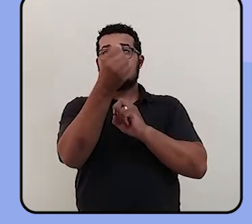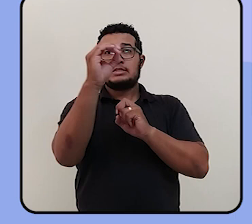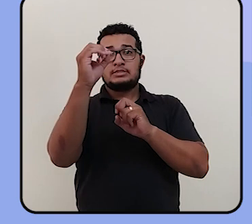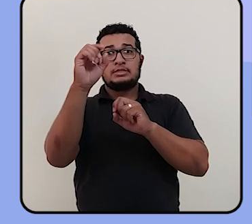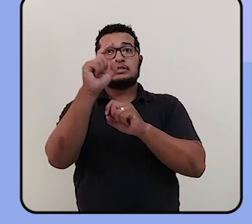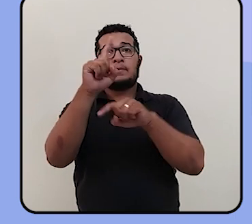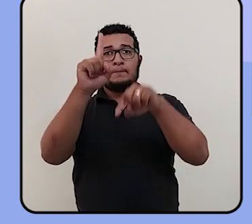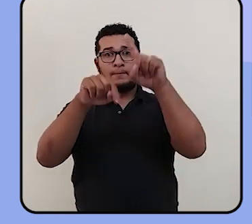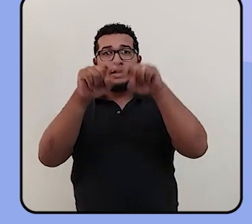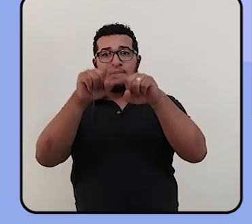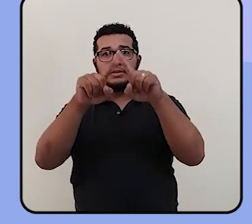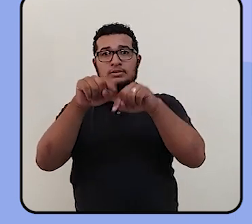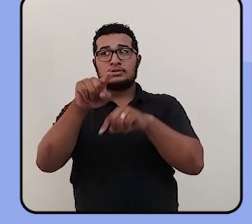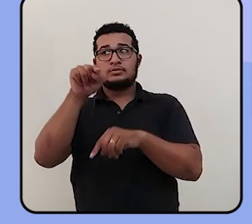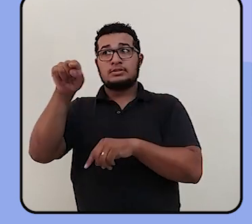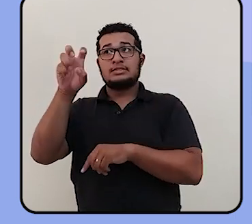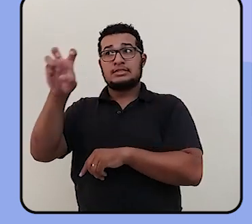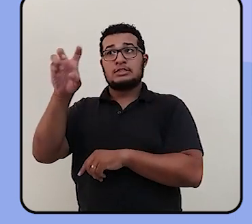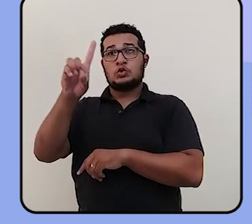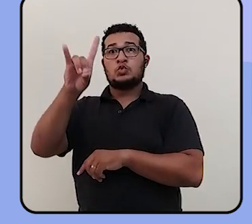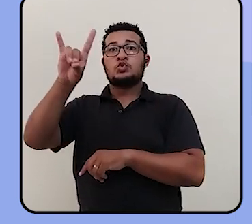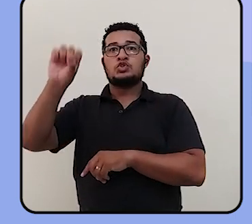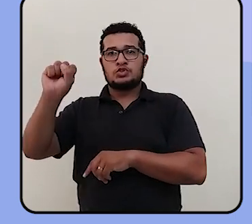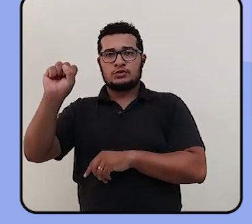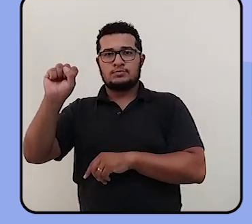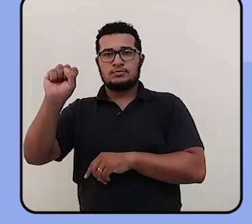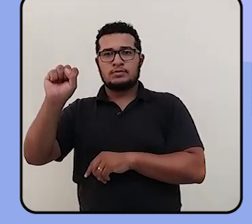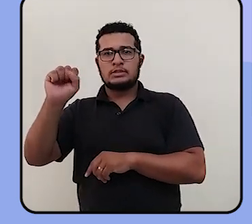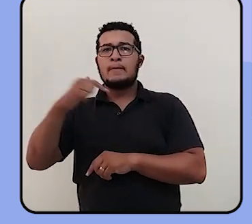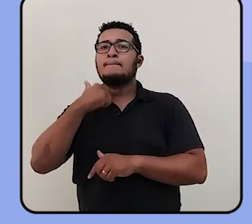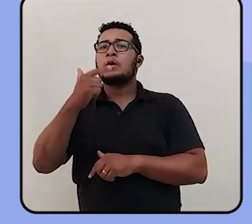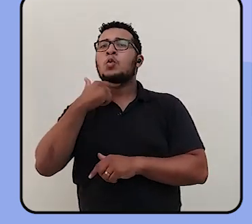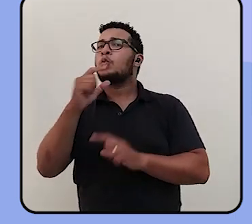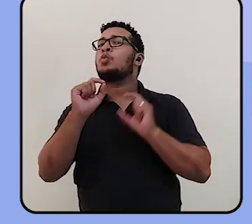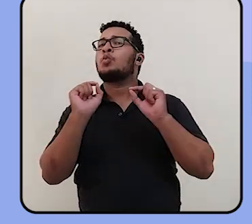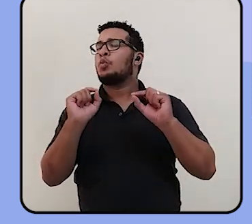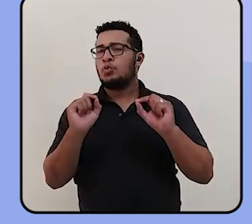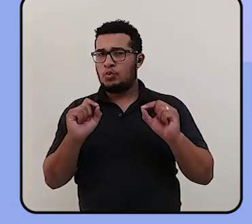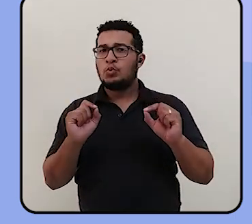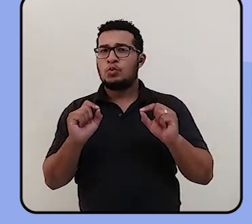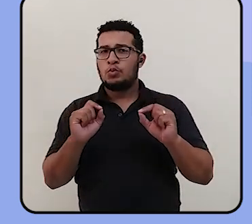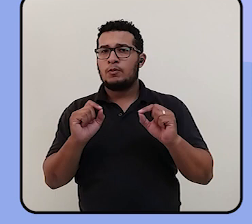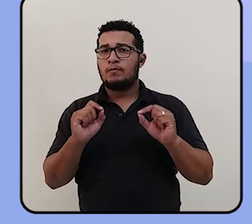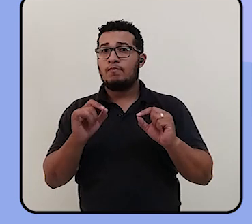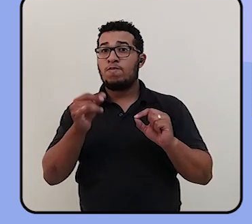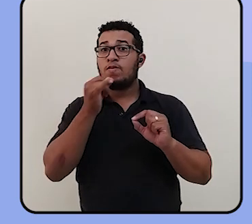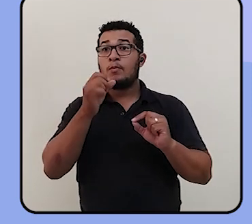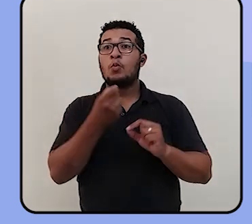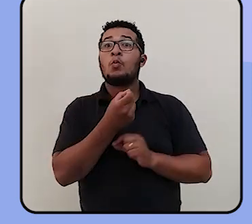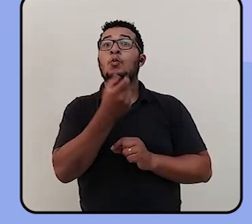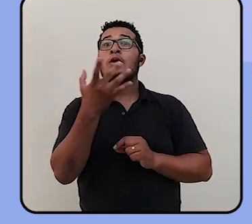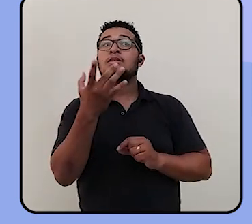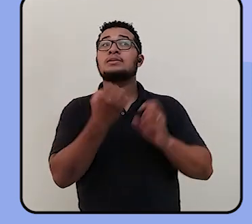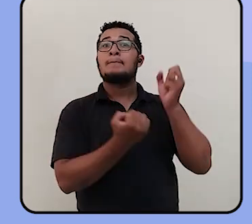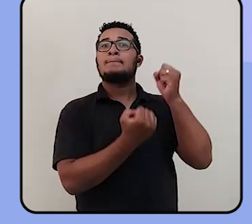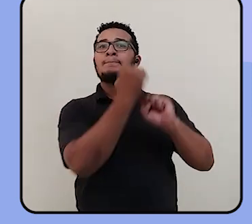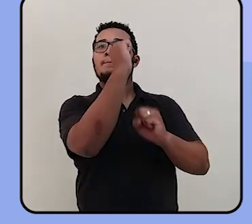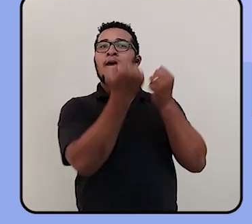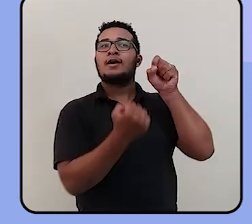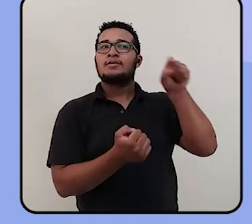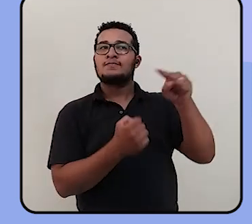600 peças e eu tenho 5 dias. A pergunta é qual, hein? Quantas